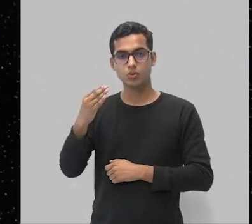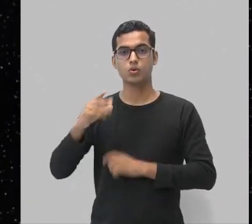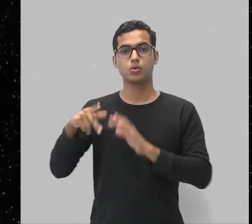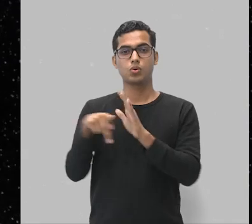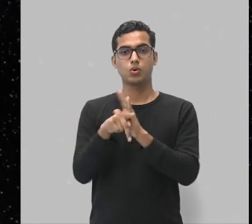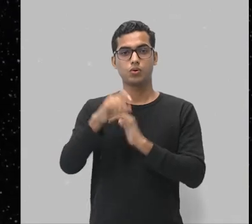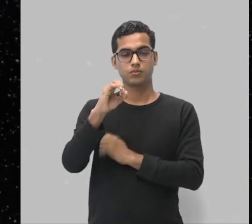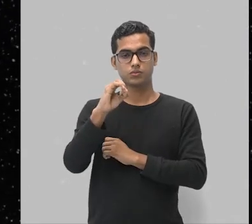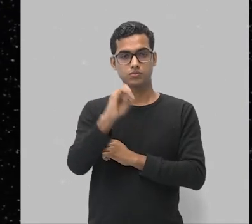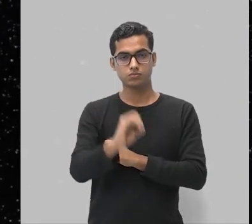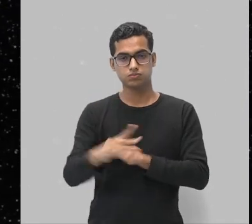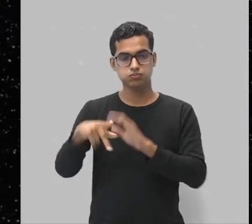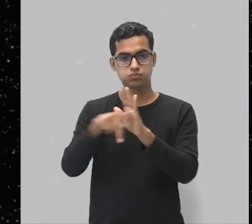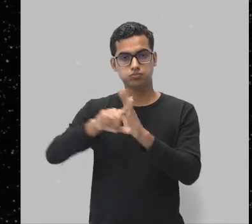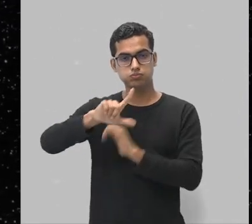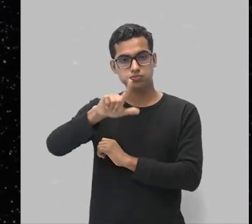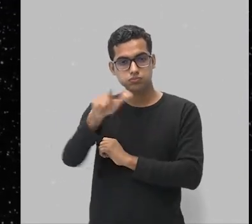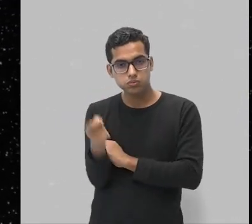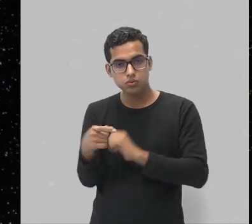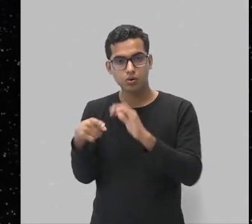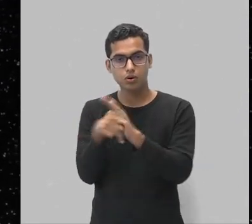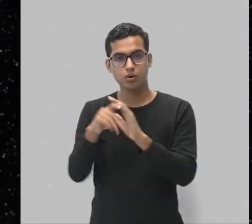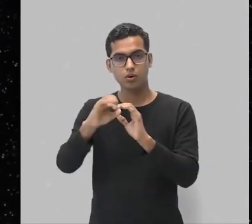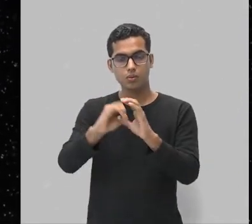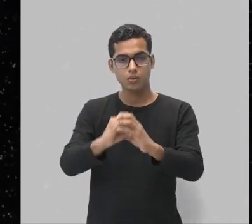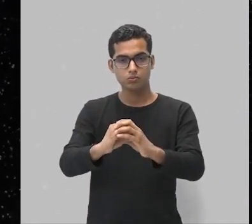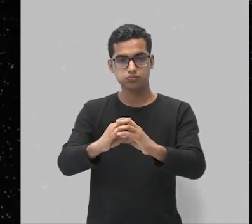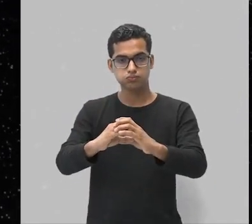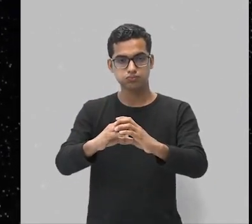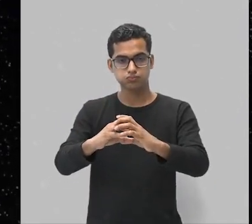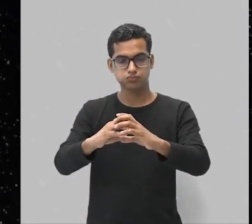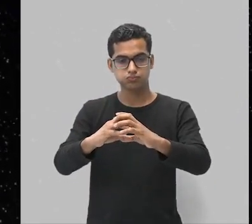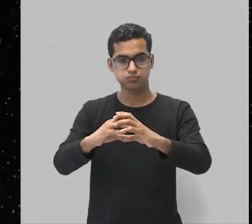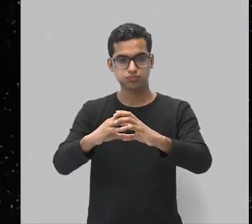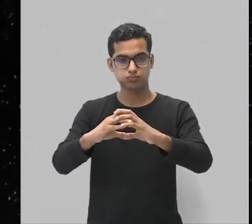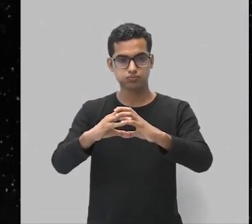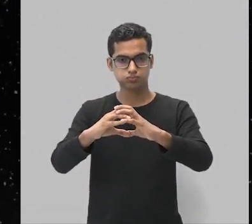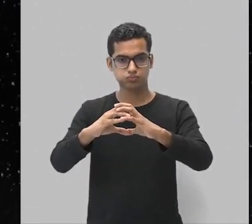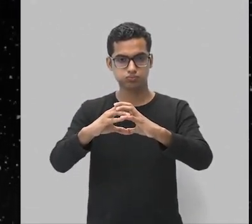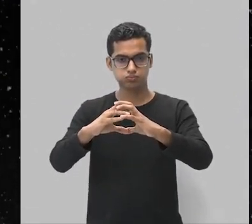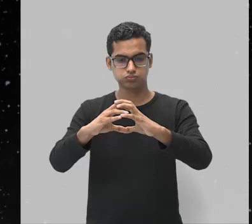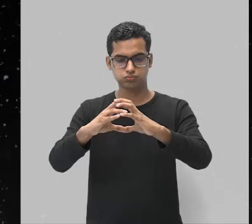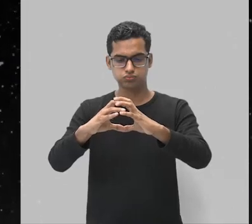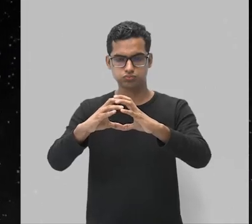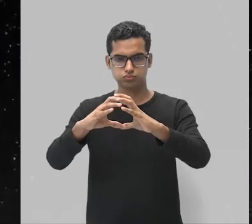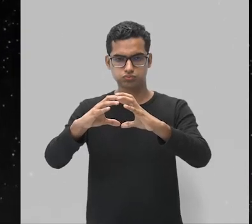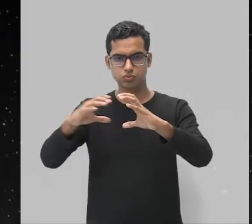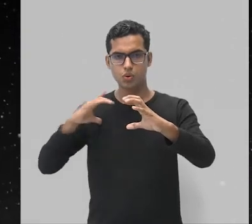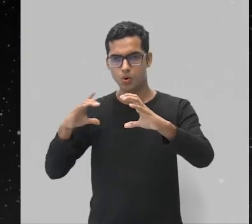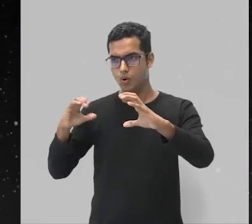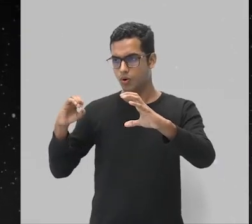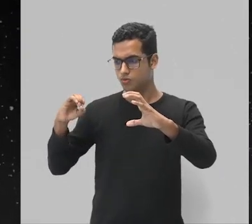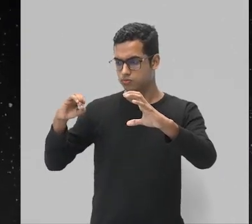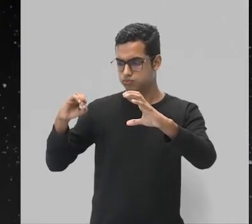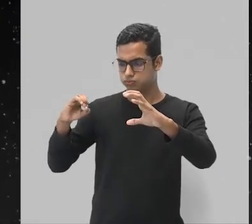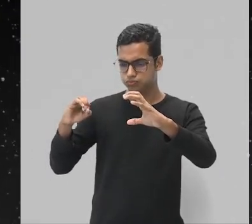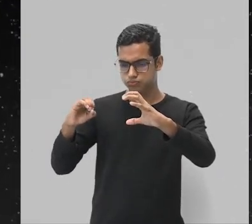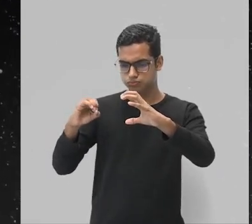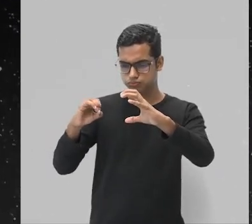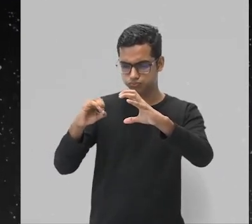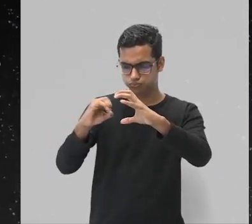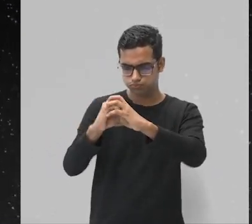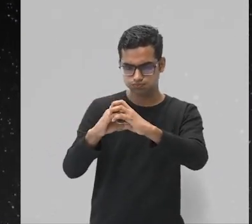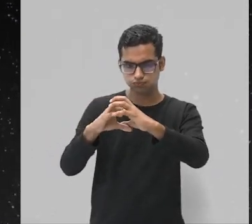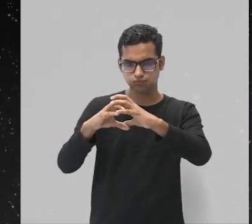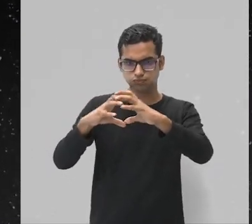a fusão nuclear do hidrogênio em seu núcleo parar, o núcleo irá diminuir enquanto as camadas exteriores irão aumentar, e o